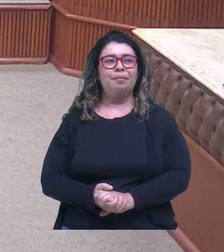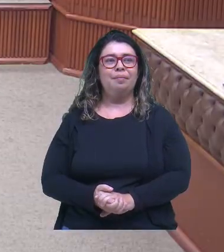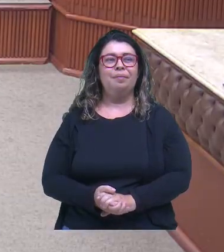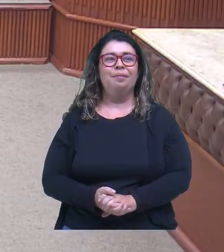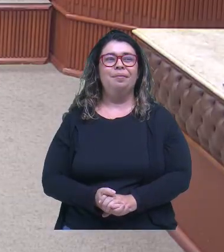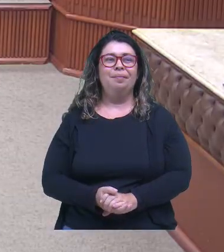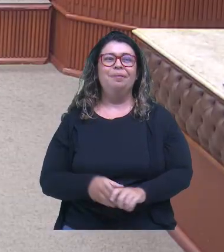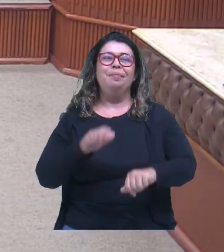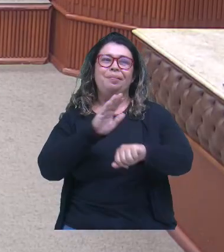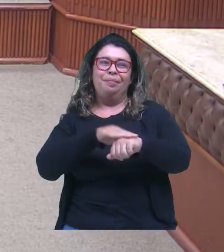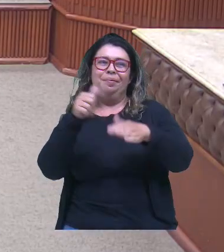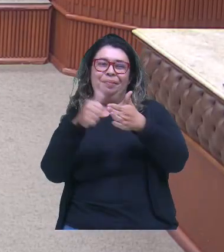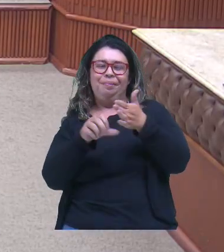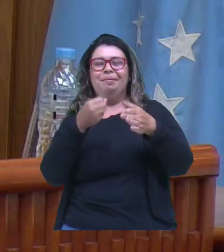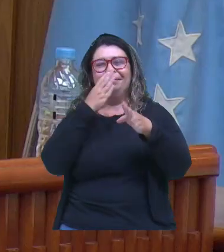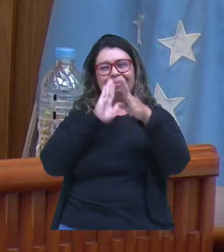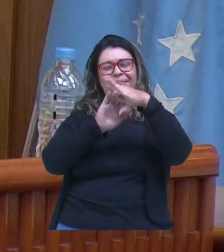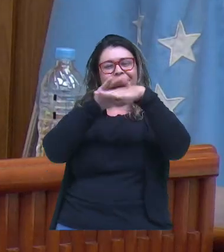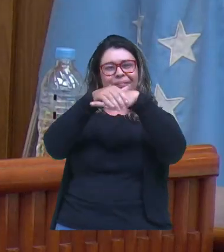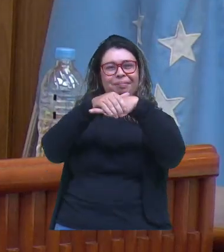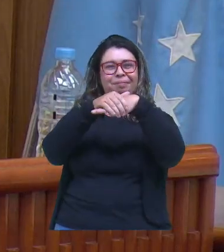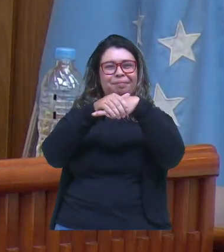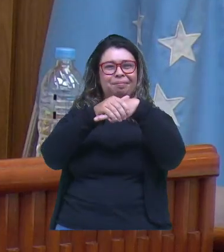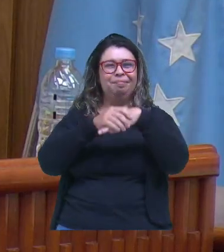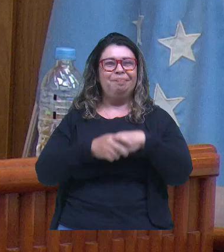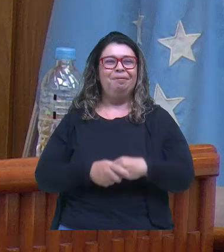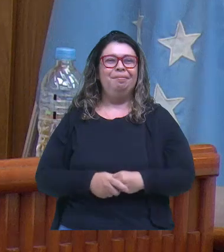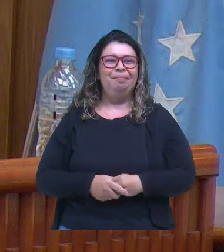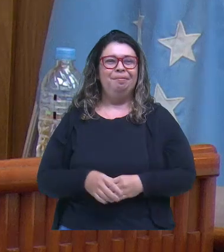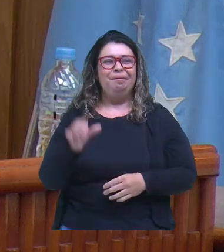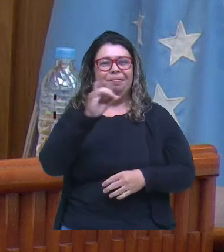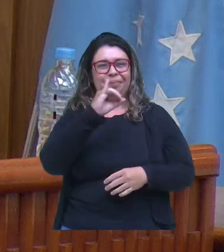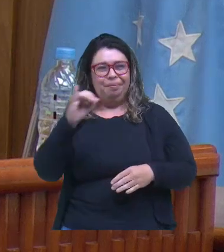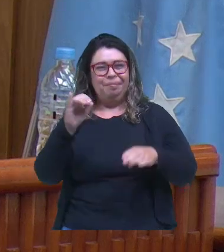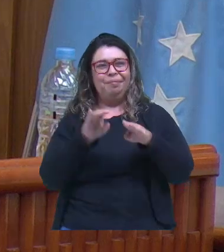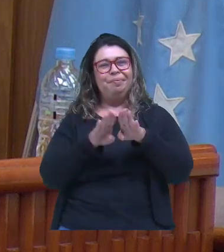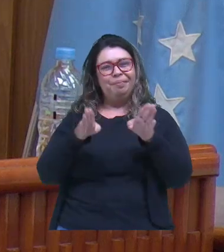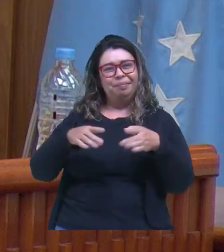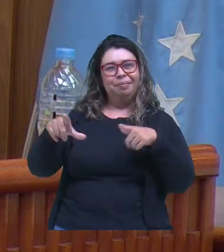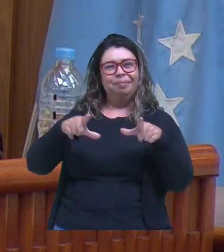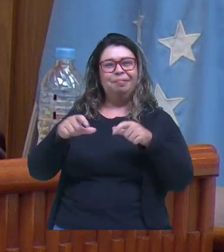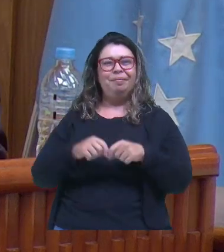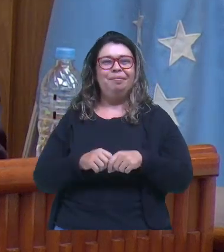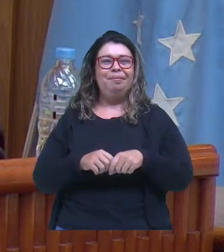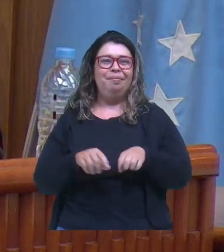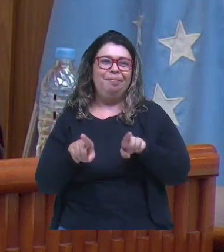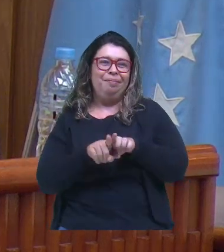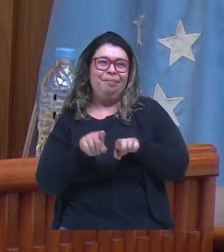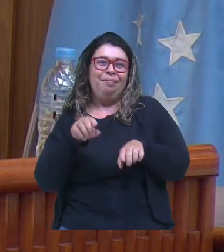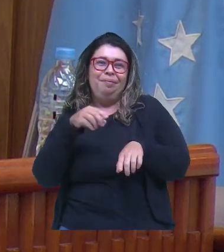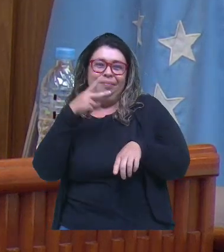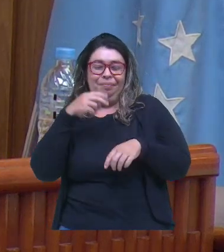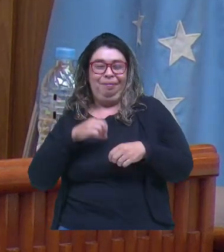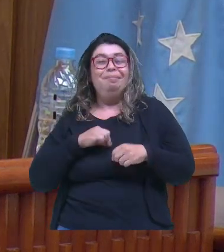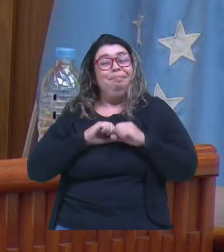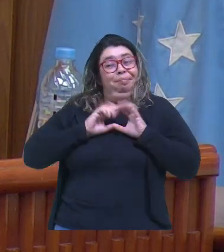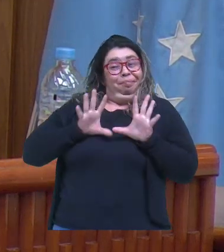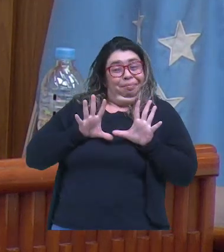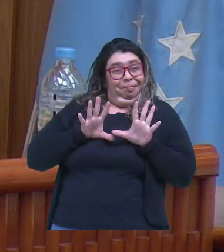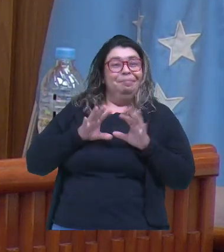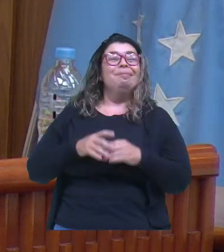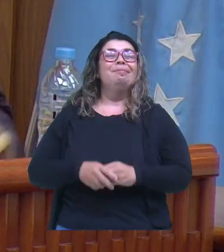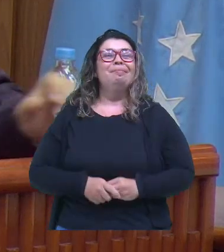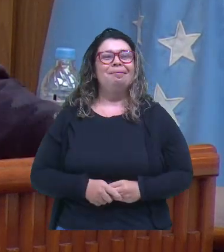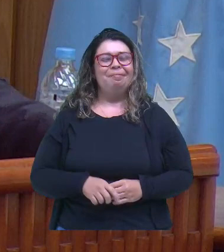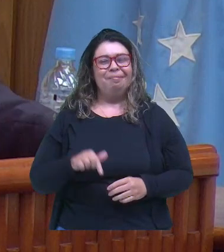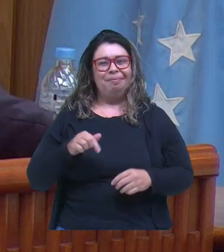Bom, mais uma vez, boa noite. Cumprimento novamente a mesa de trabalho. E, assim como o Dias foi pego de surpresa, eu também fui pego de